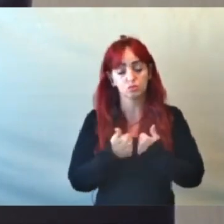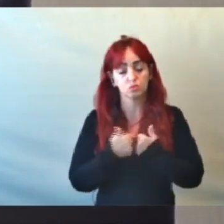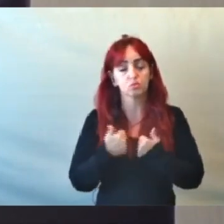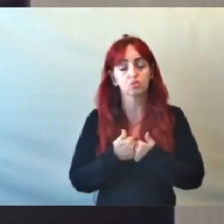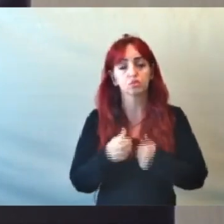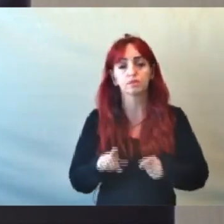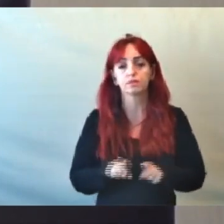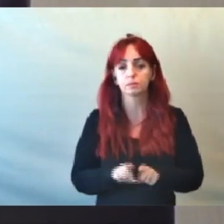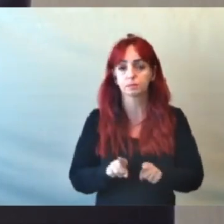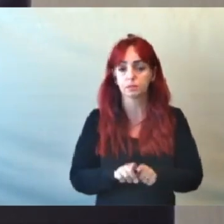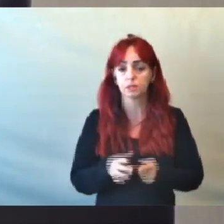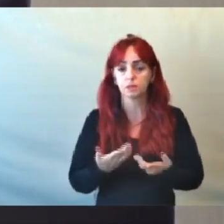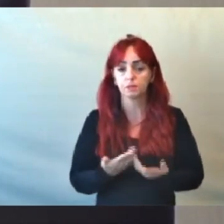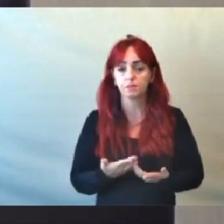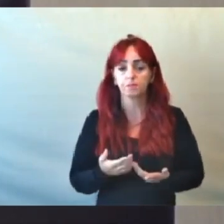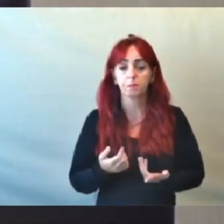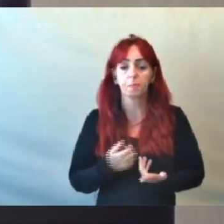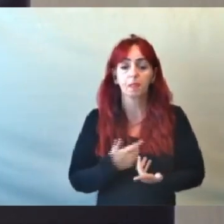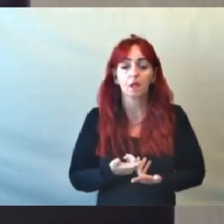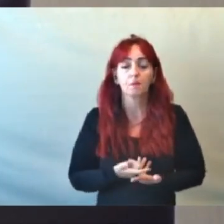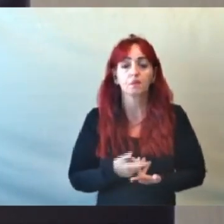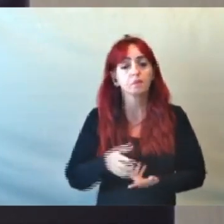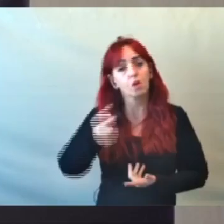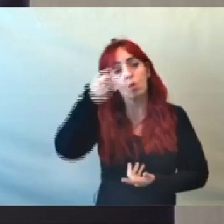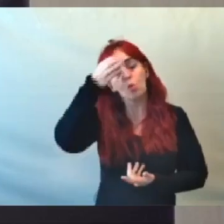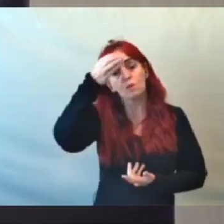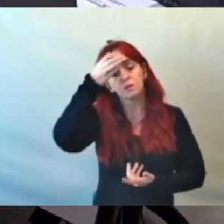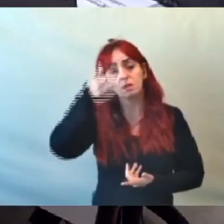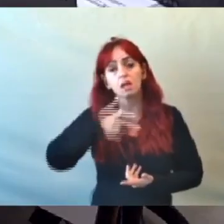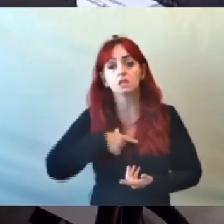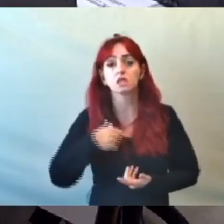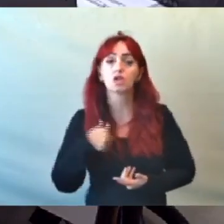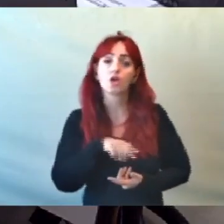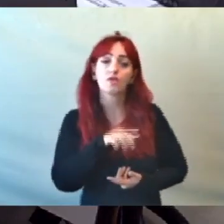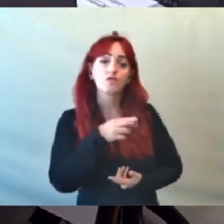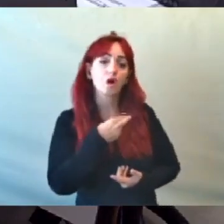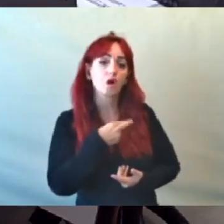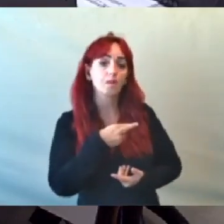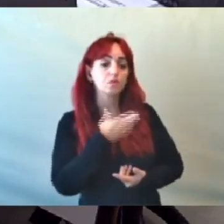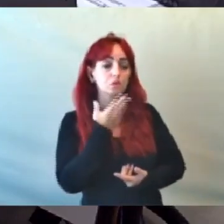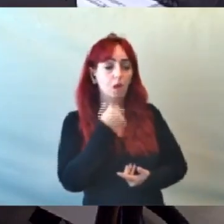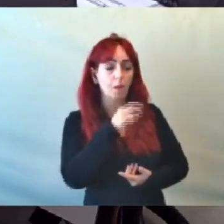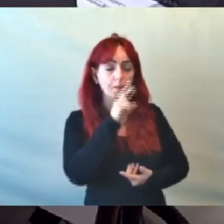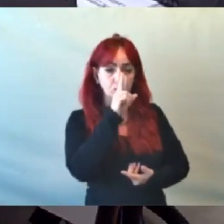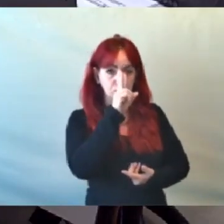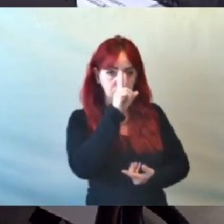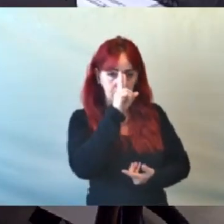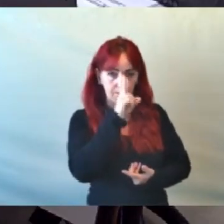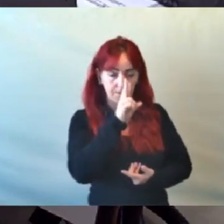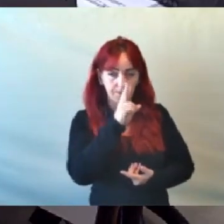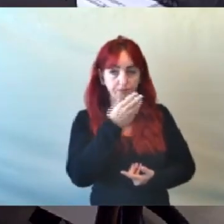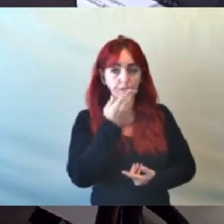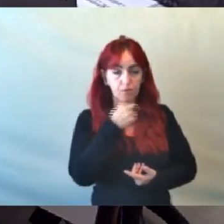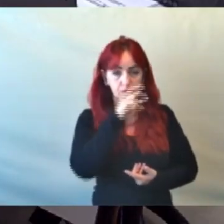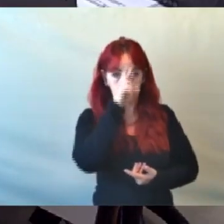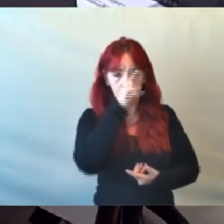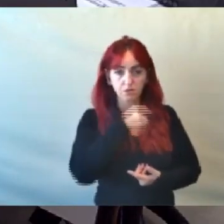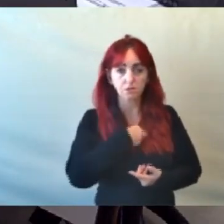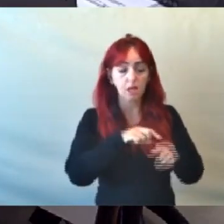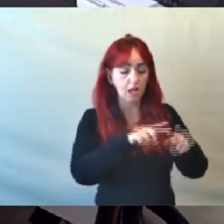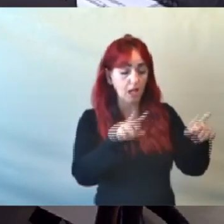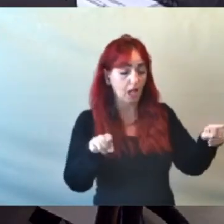providência ou coincidência, nós fomos almoçar num restaurante às margens do Lago Paranoá. E é muito triste a